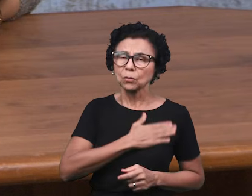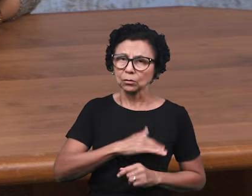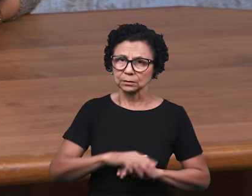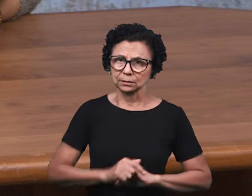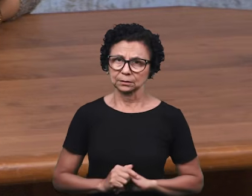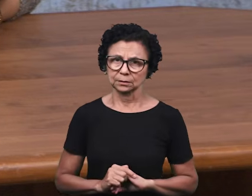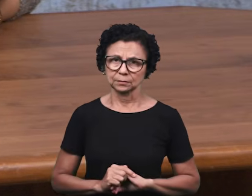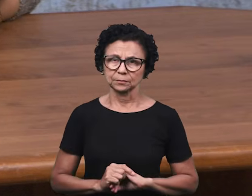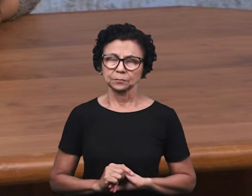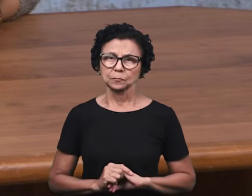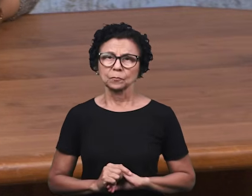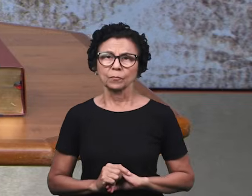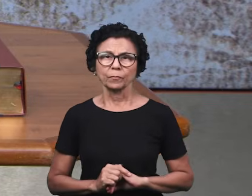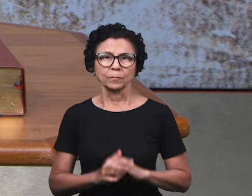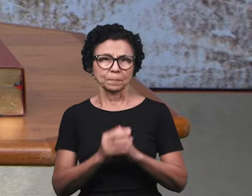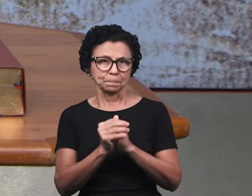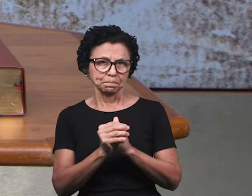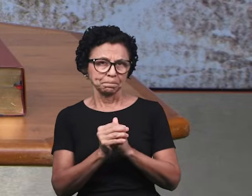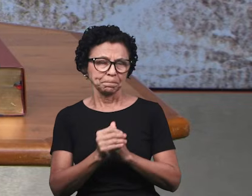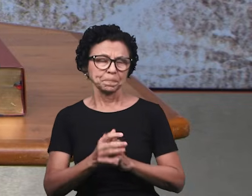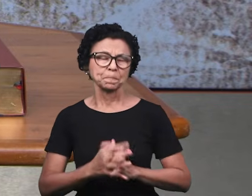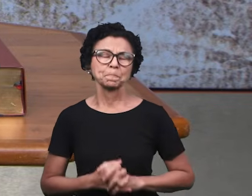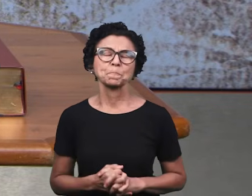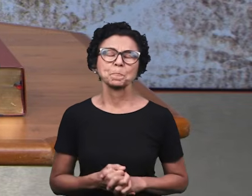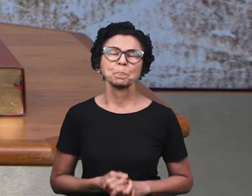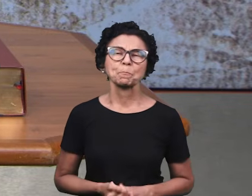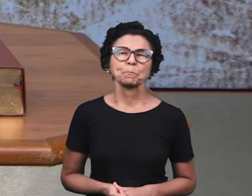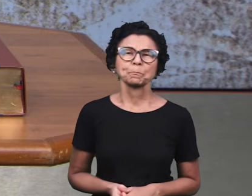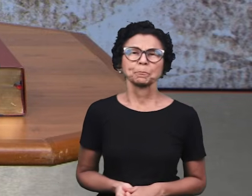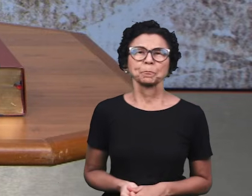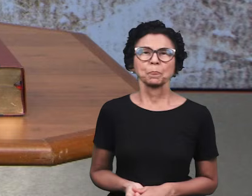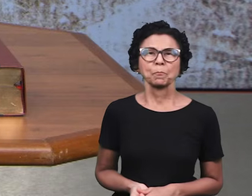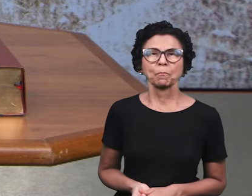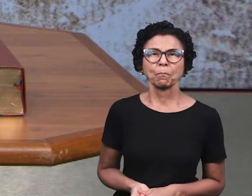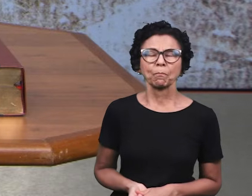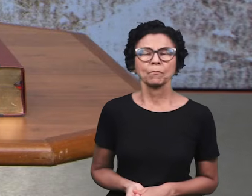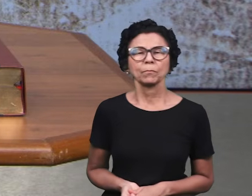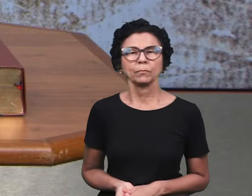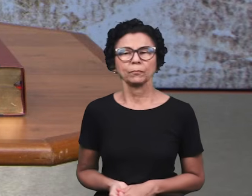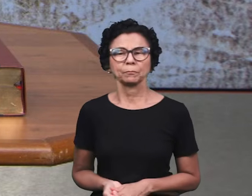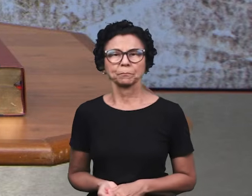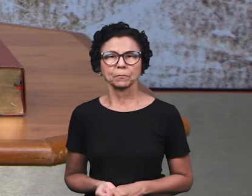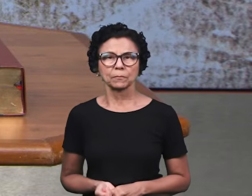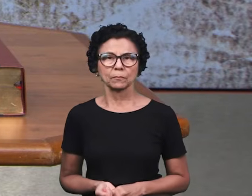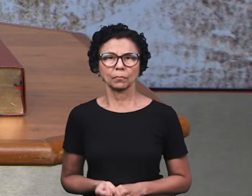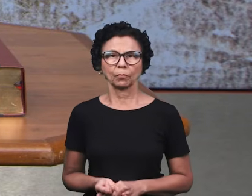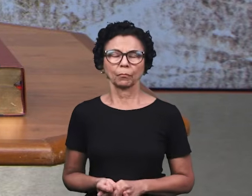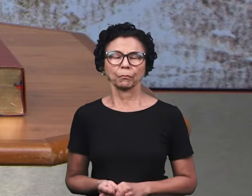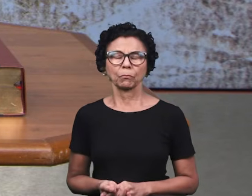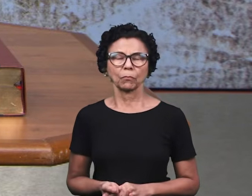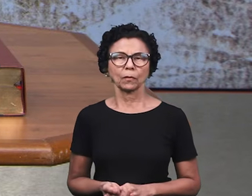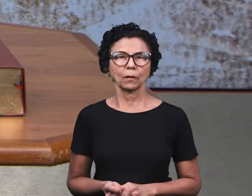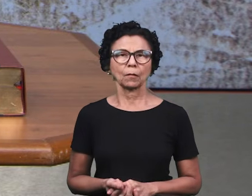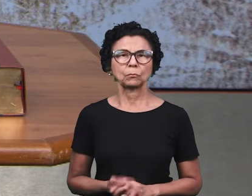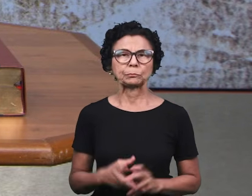disto? Amém? Encerramos então a leitura do capítulo